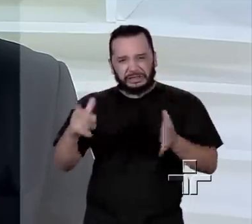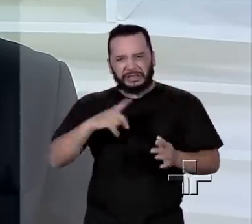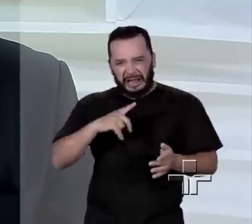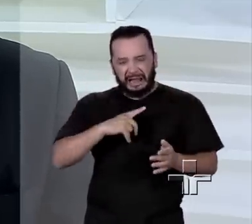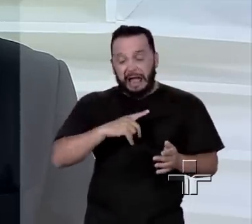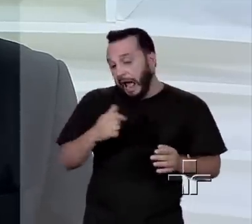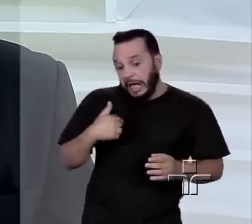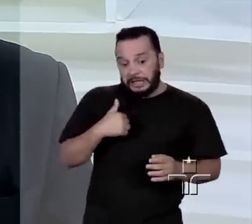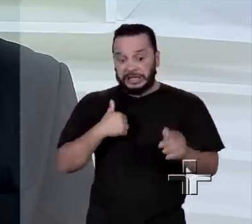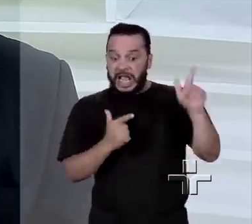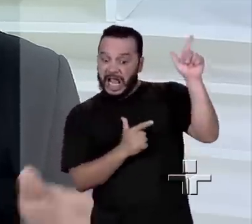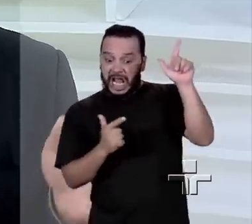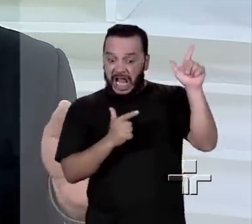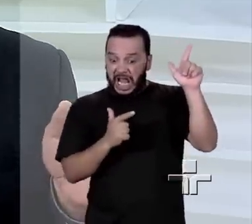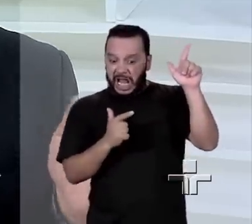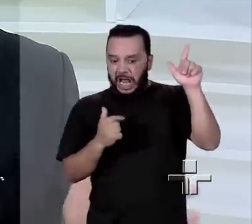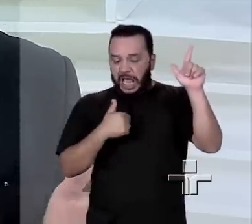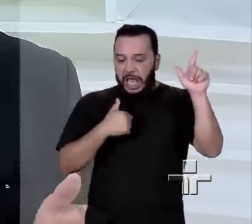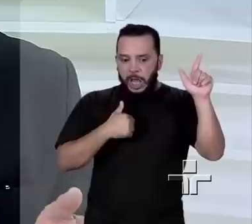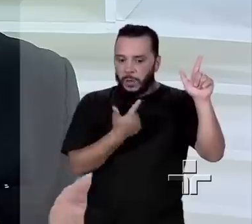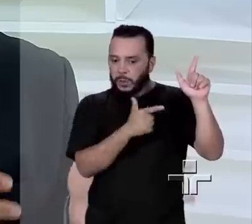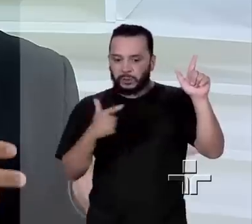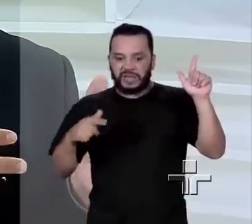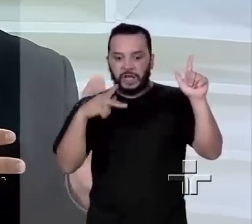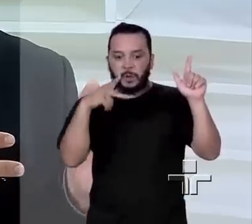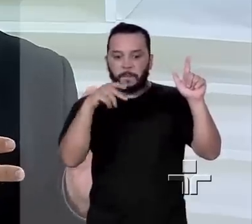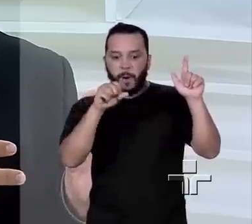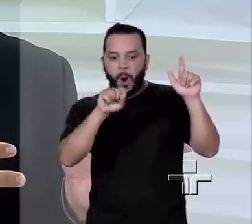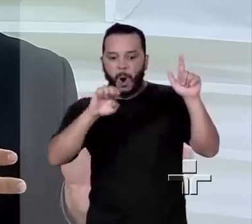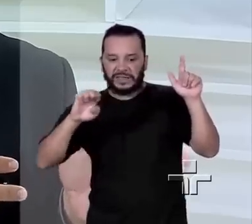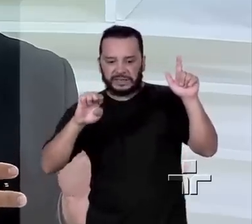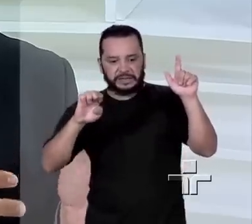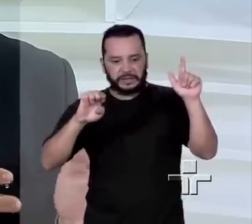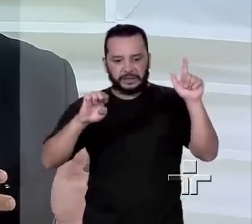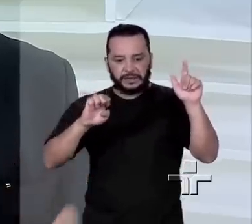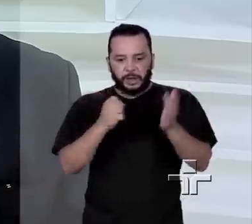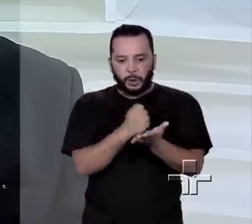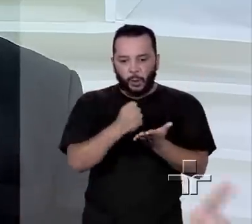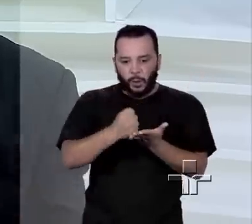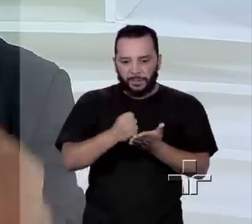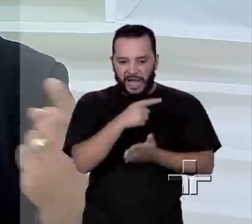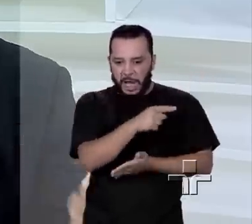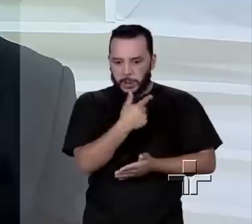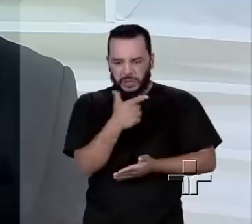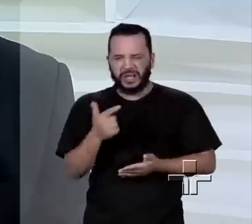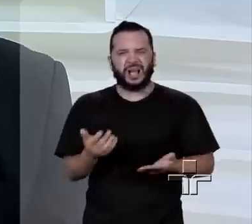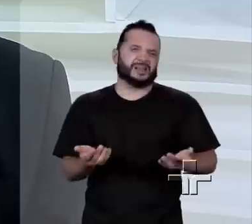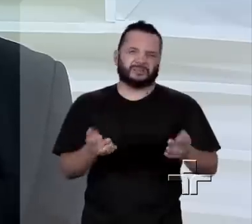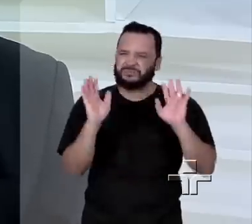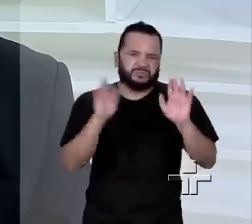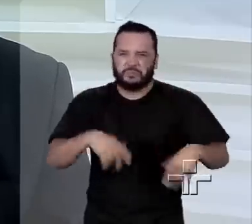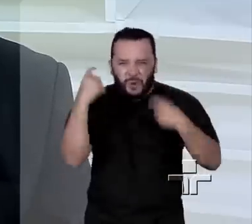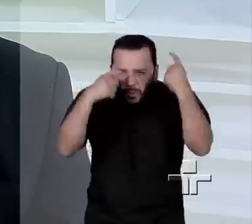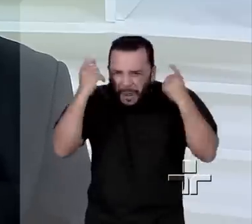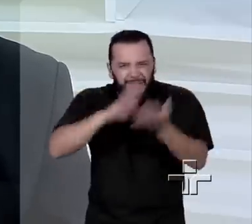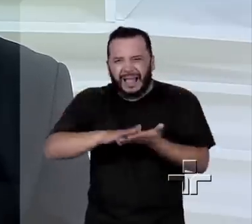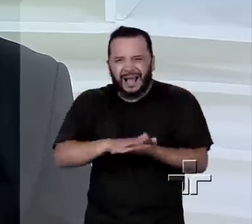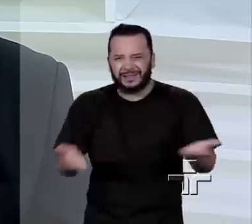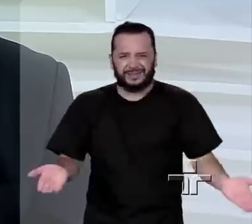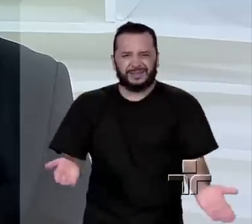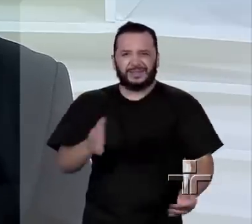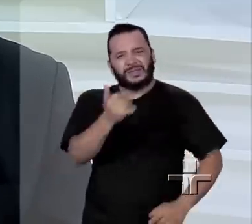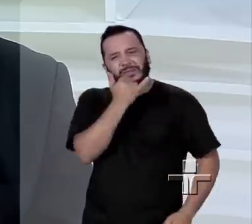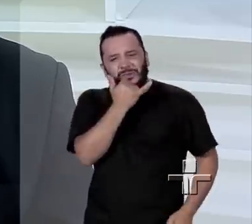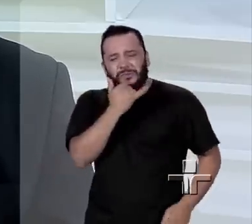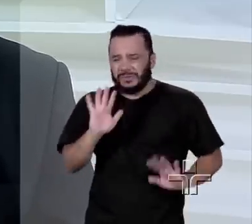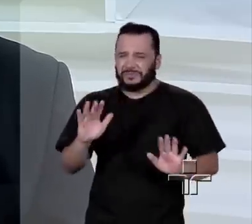ilegal? Agora, o cidadão, a estrutura de segurança pública, de fato, ela não dá sustentação e a